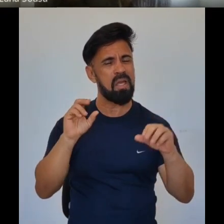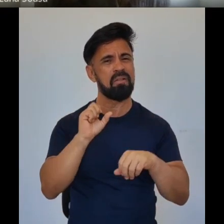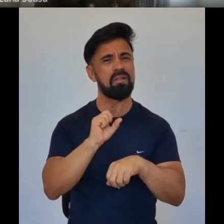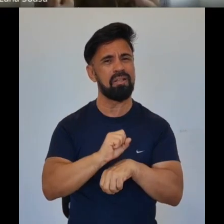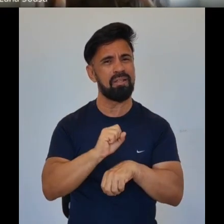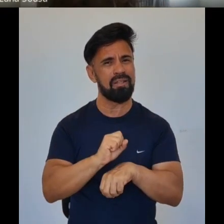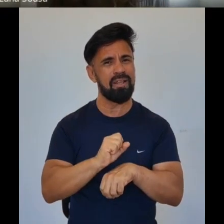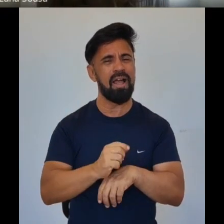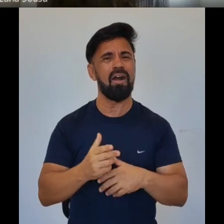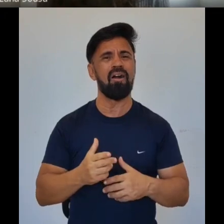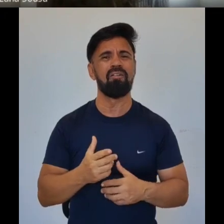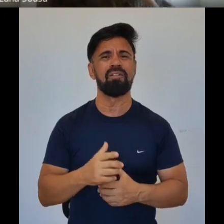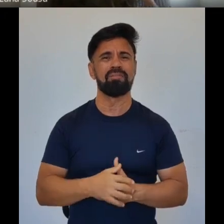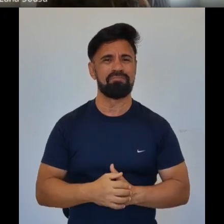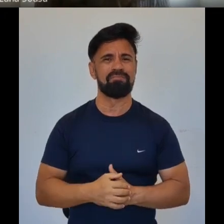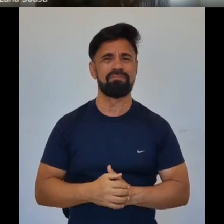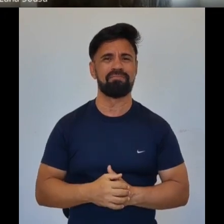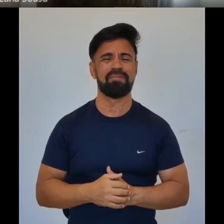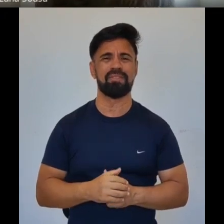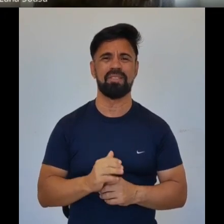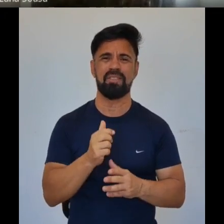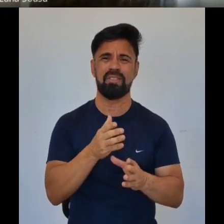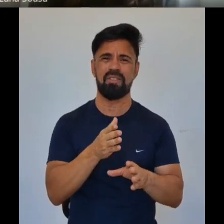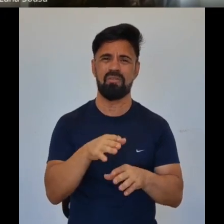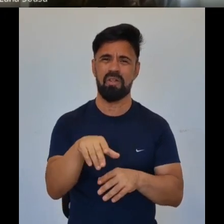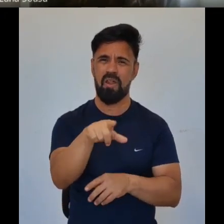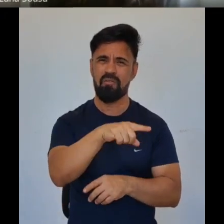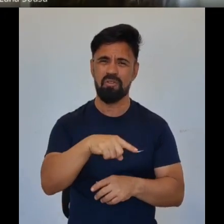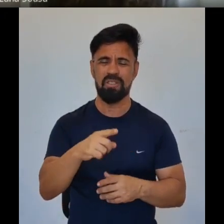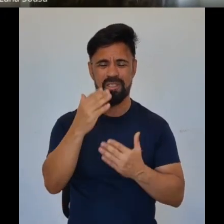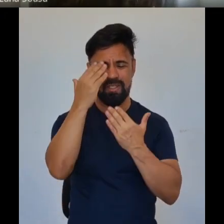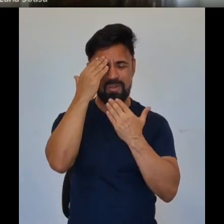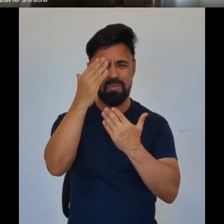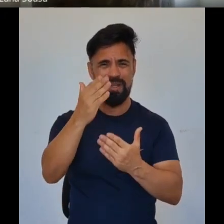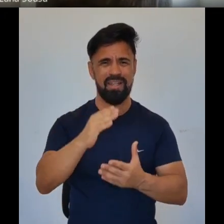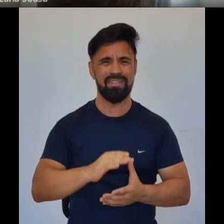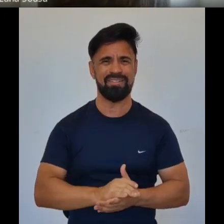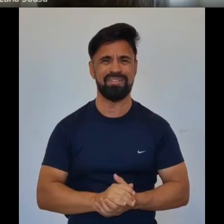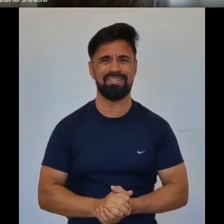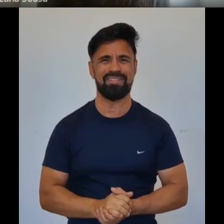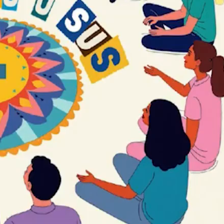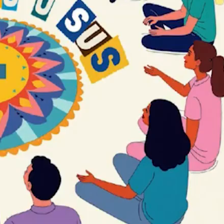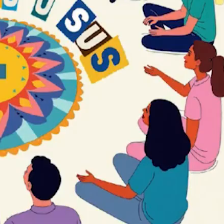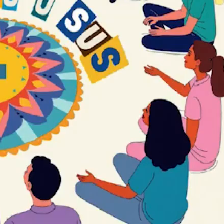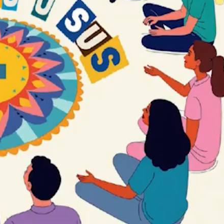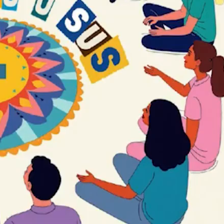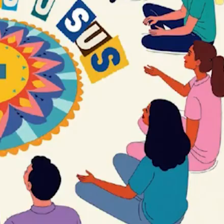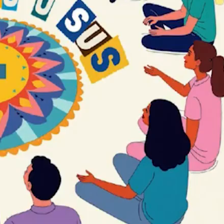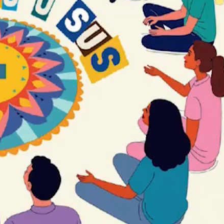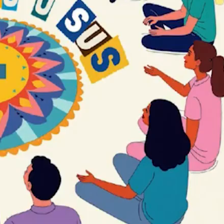Espero que essa aula tenha elucidado um pouco mais desses conceitos para vocês. Muito obrigada.